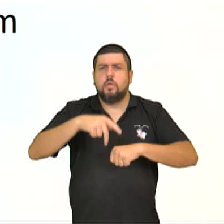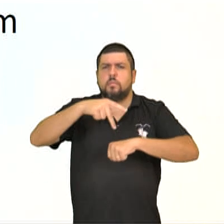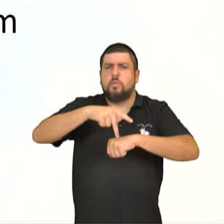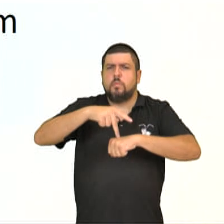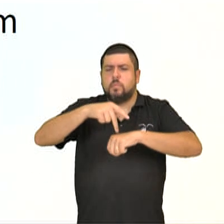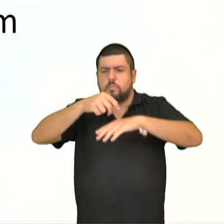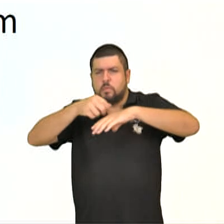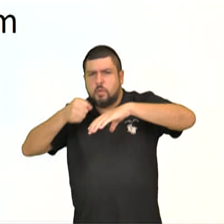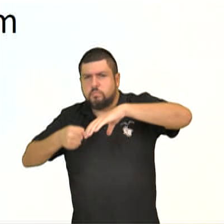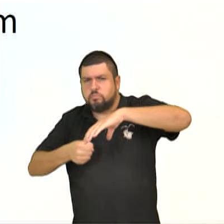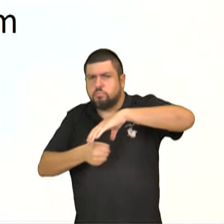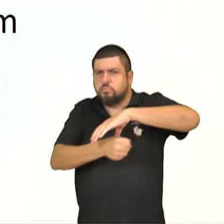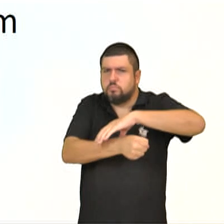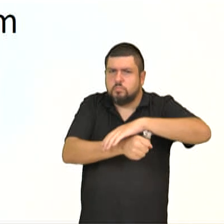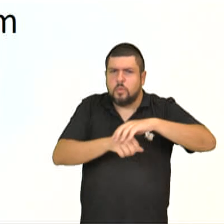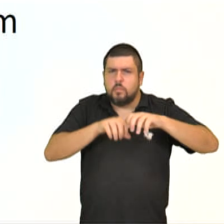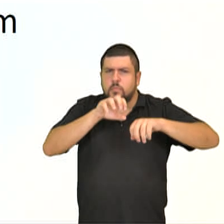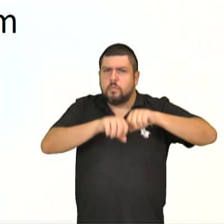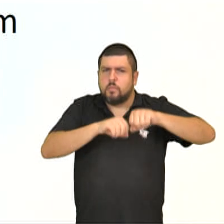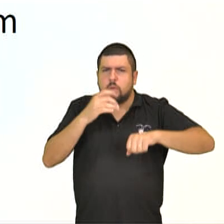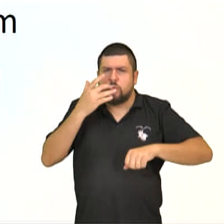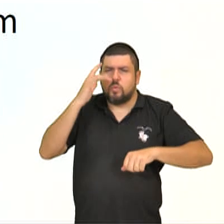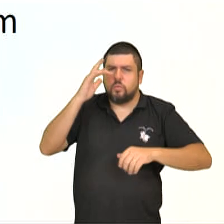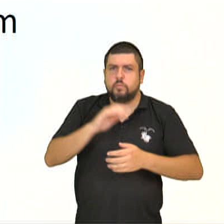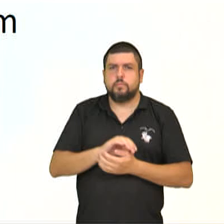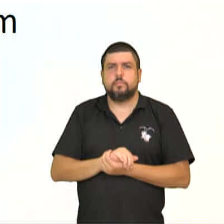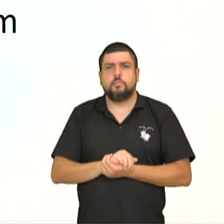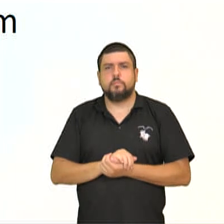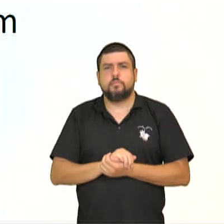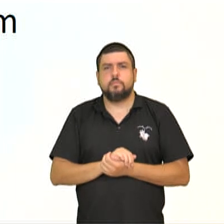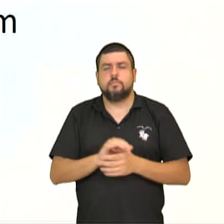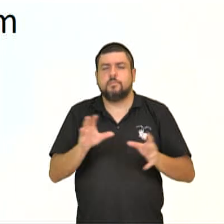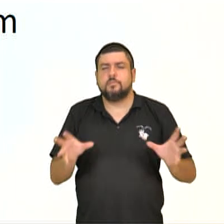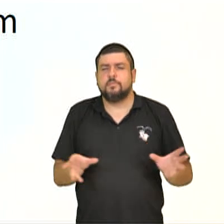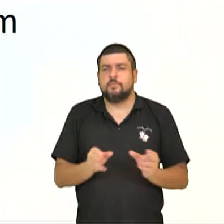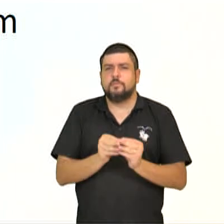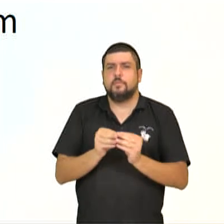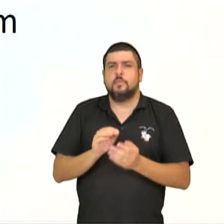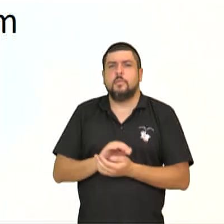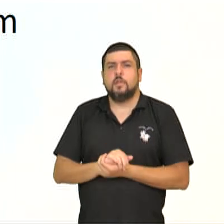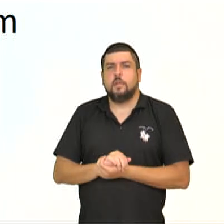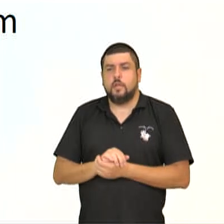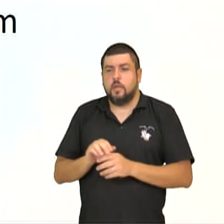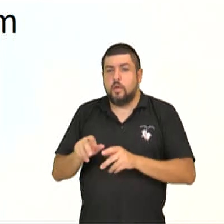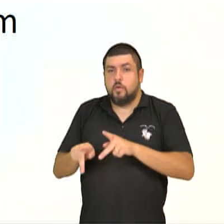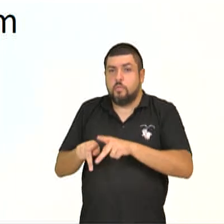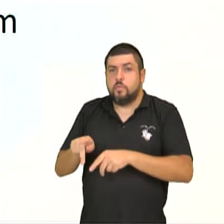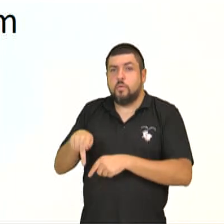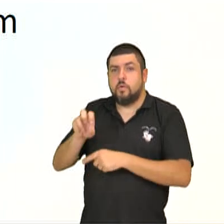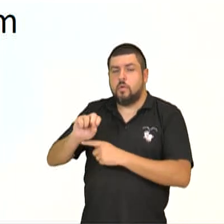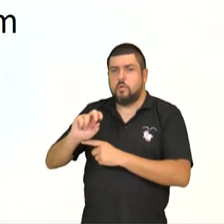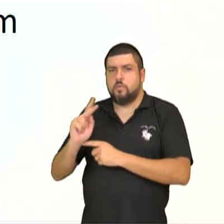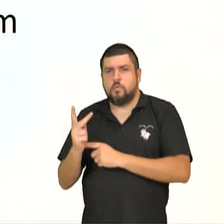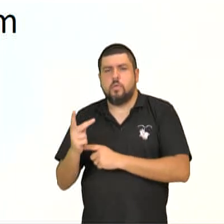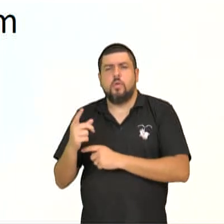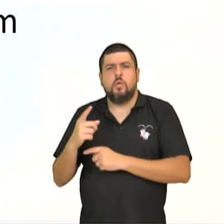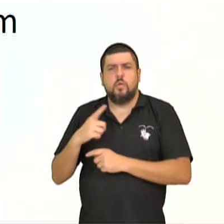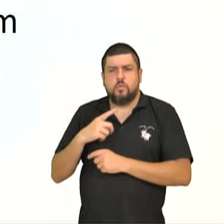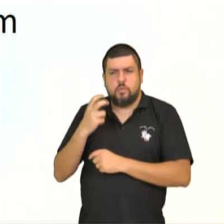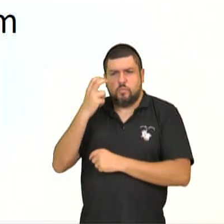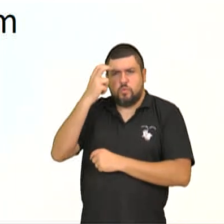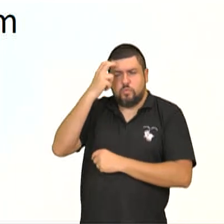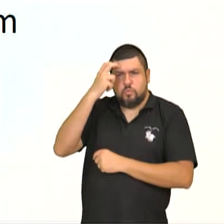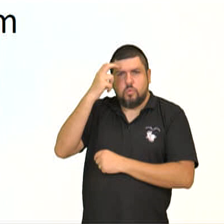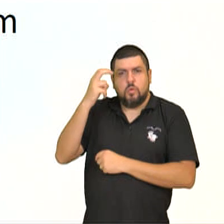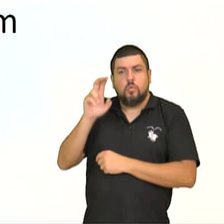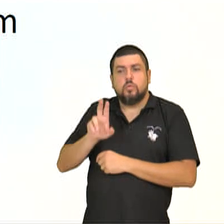pedras preciosas. Estudamos que o povo cuxita eram também grandes agricultores na região africana e que nas margens do rio Nilo, o sorgo